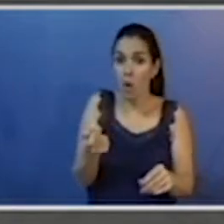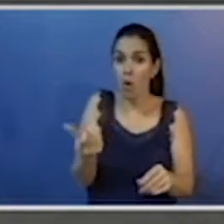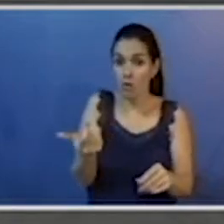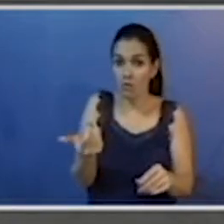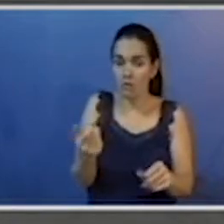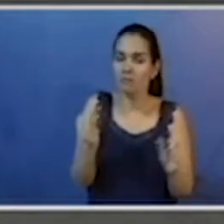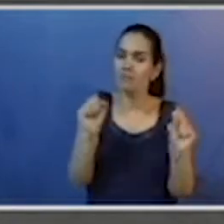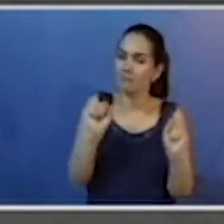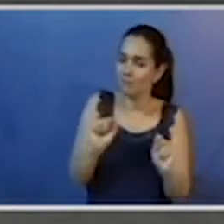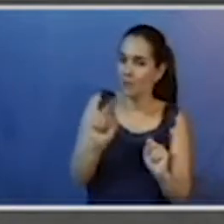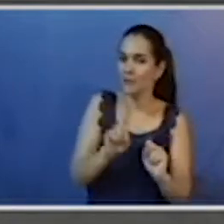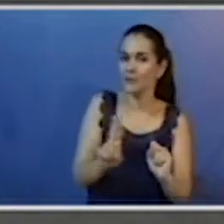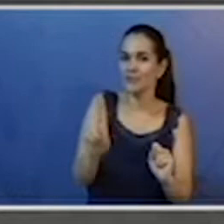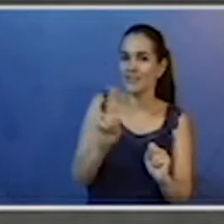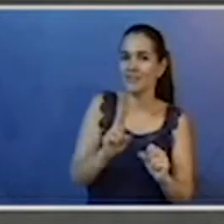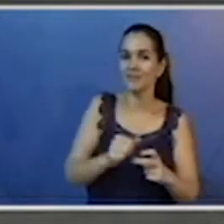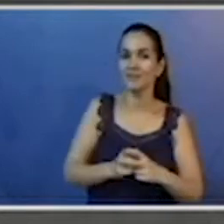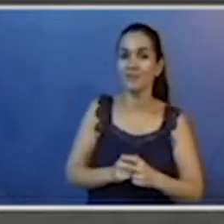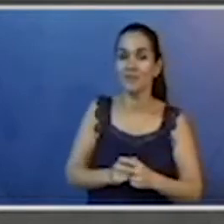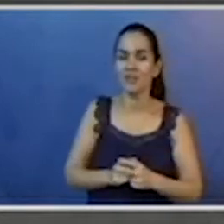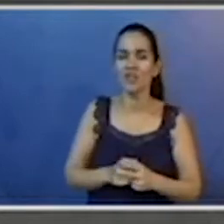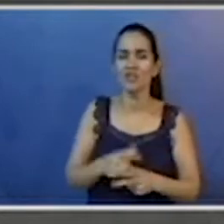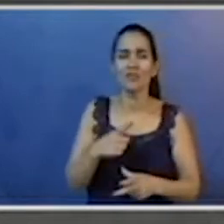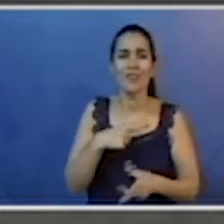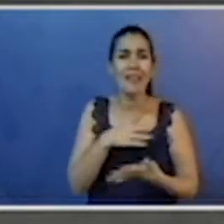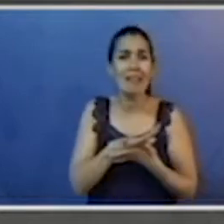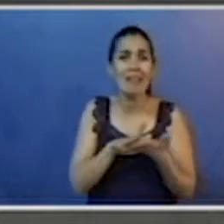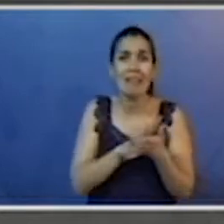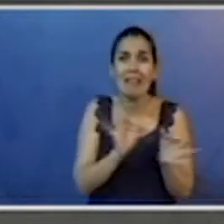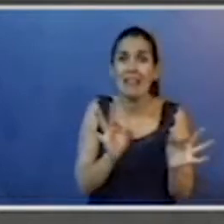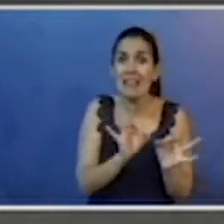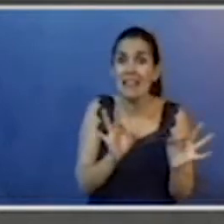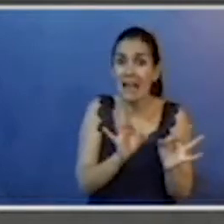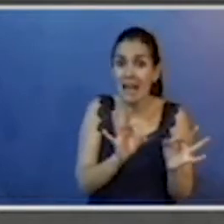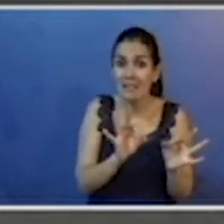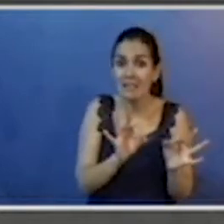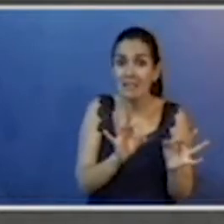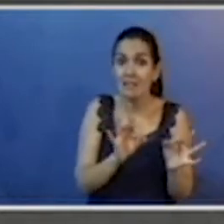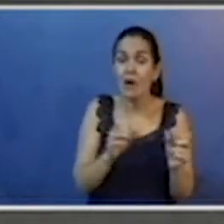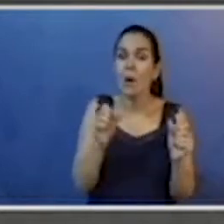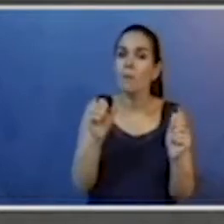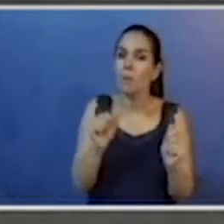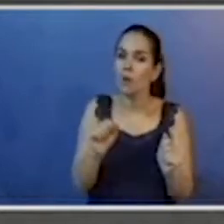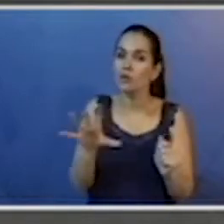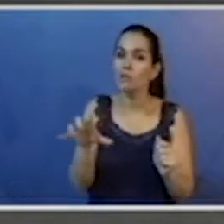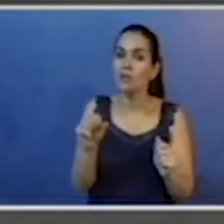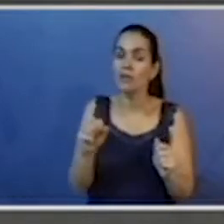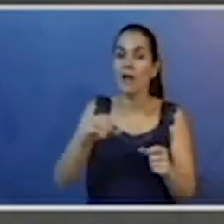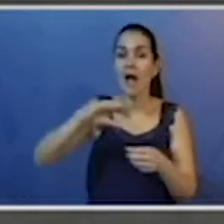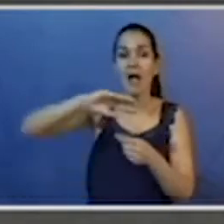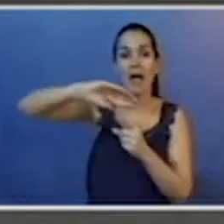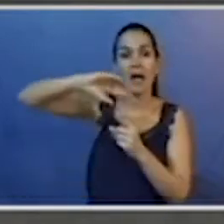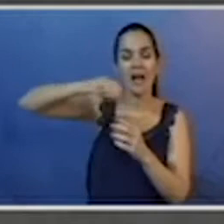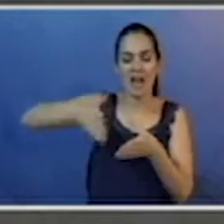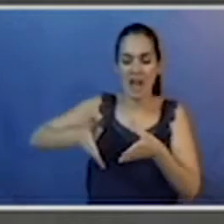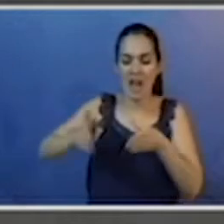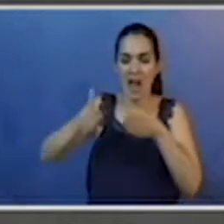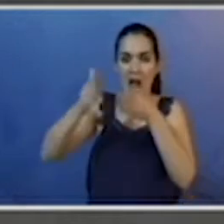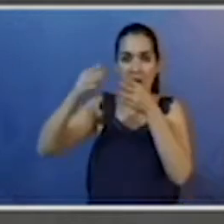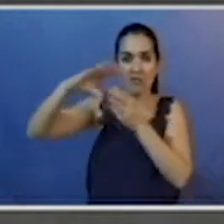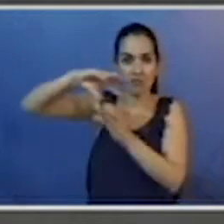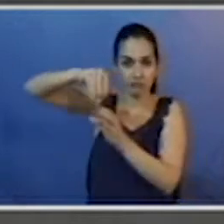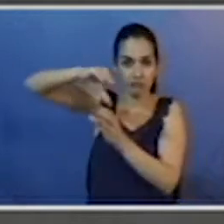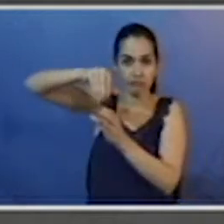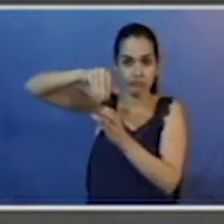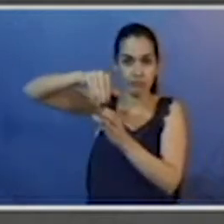você também pode usar qualquer uma dessas se você não tiver nenhuma pode ser até mesmo uma tampinha de garrafa certo não